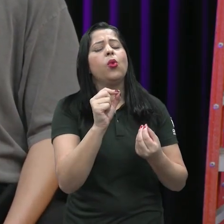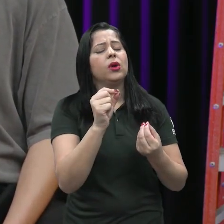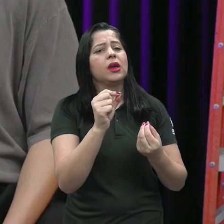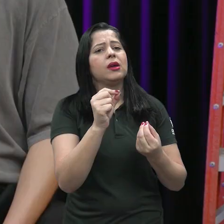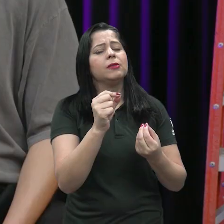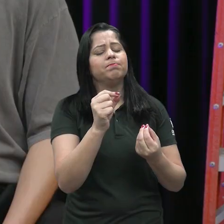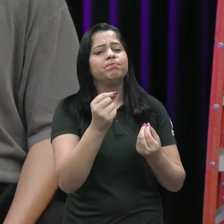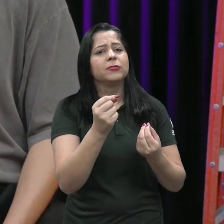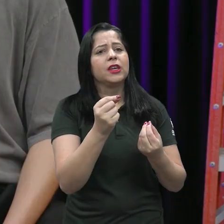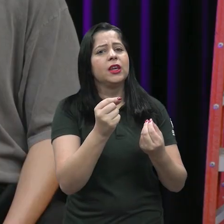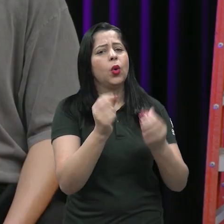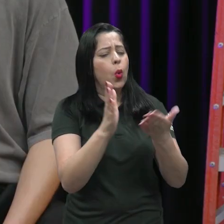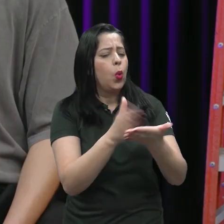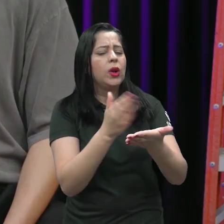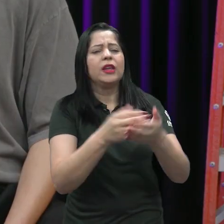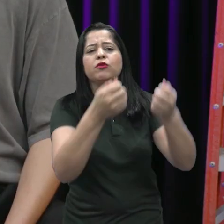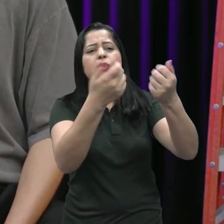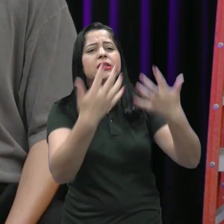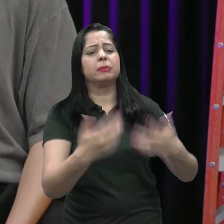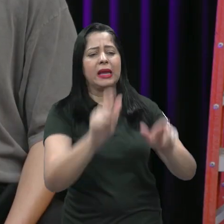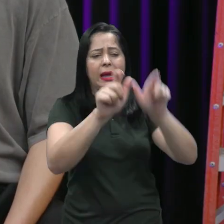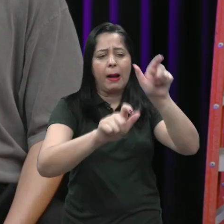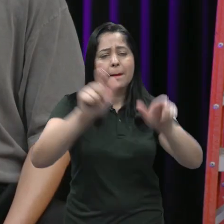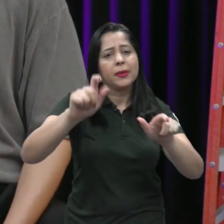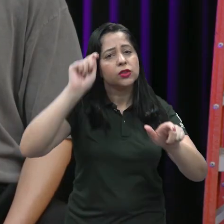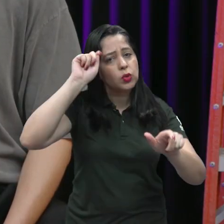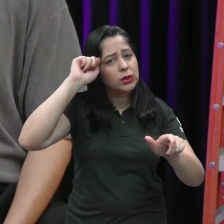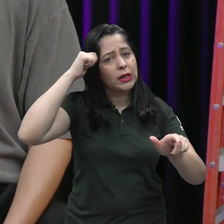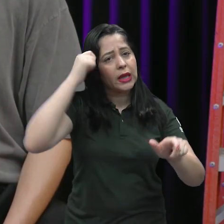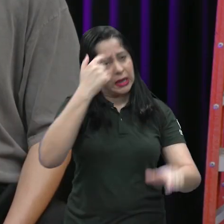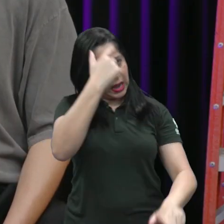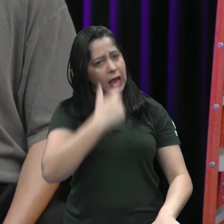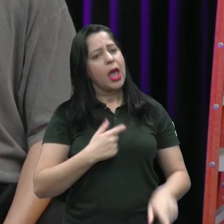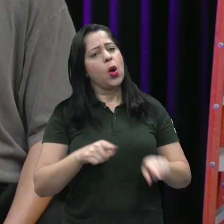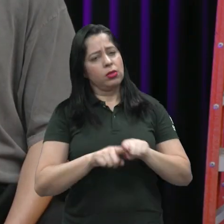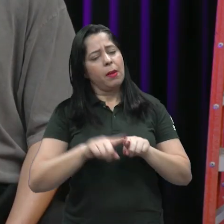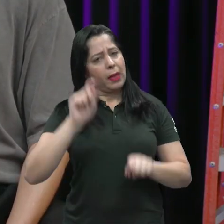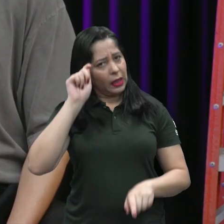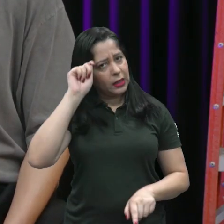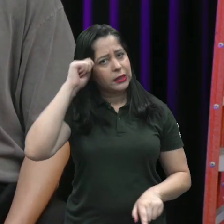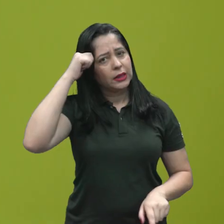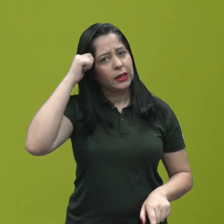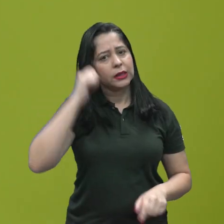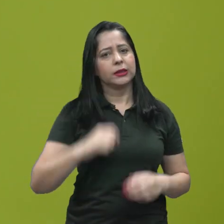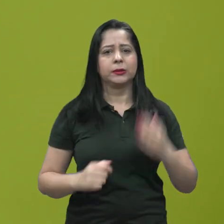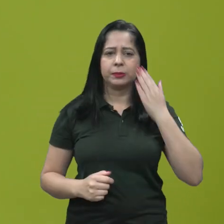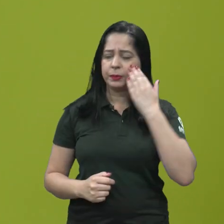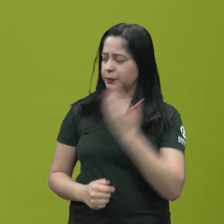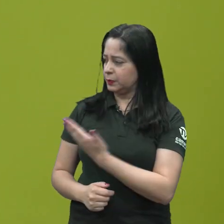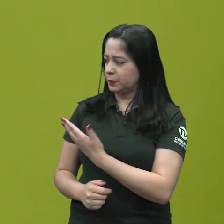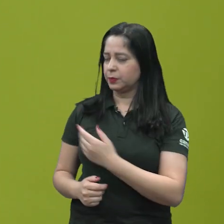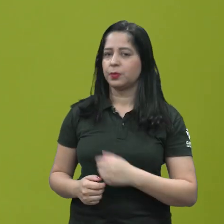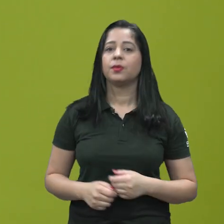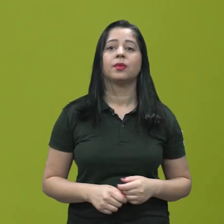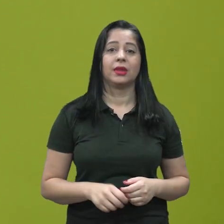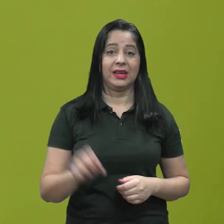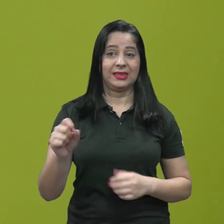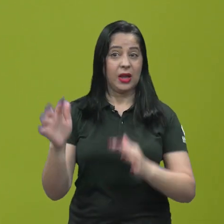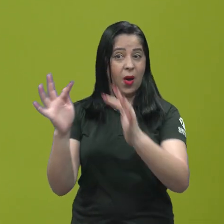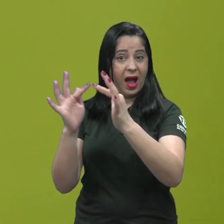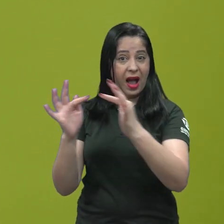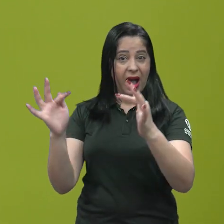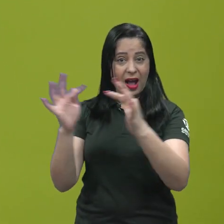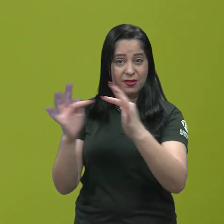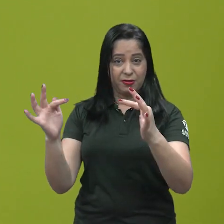aí também que eu acho que é importante a gente colocar aqui, né, também nessa questão do programa hoje. Sim, essa frase é